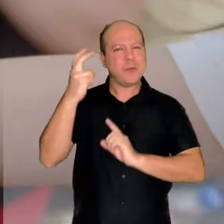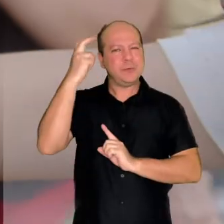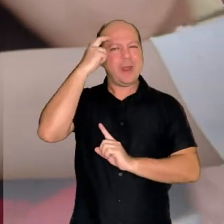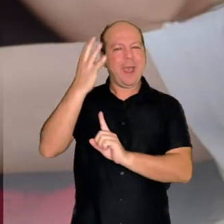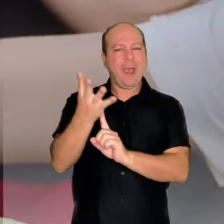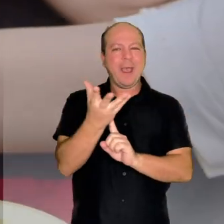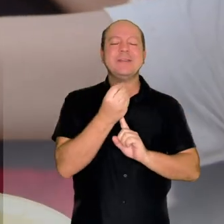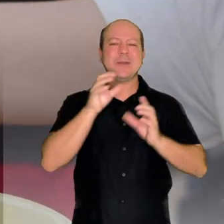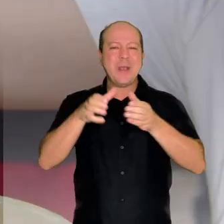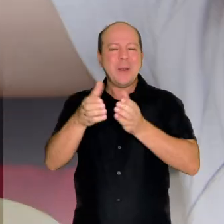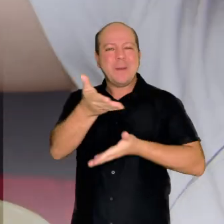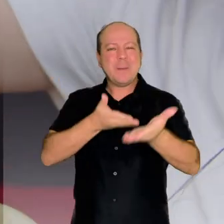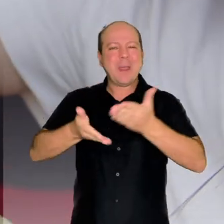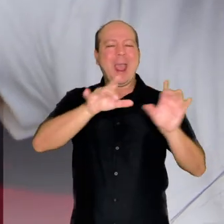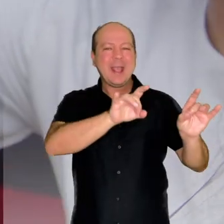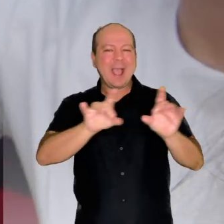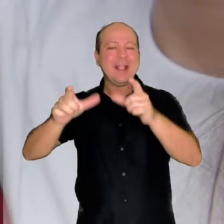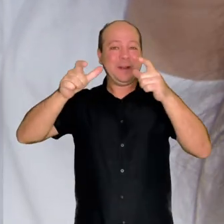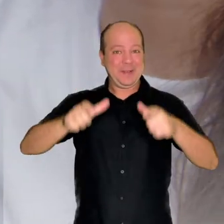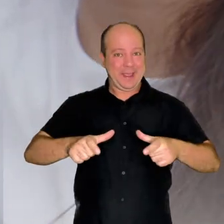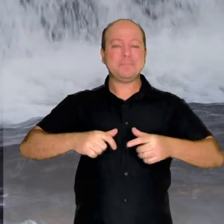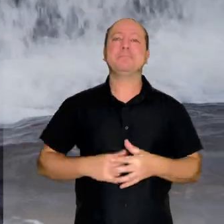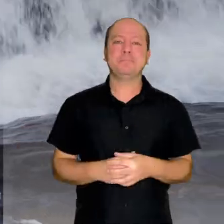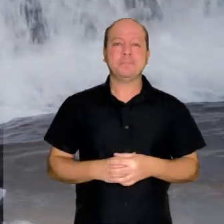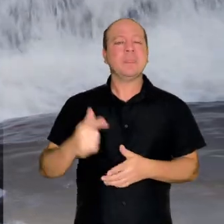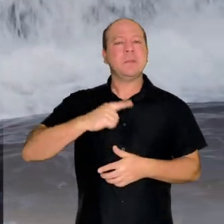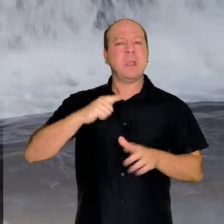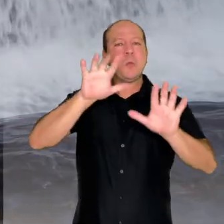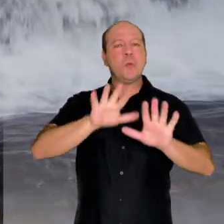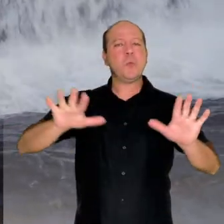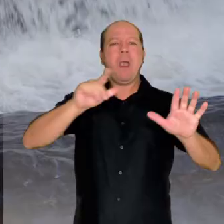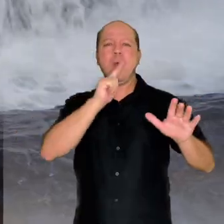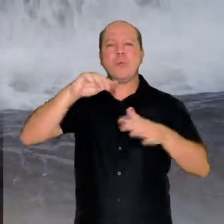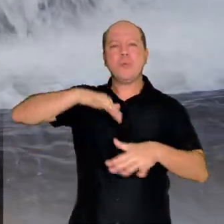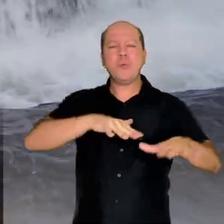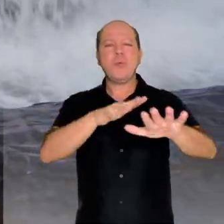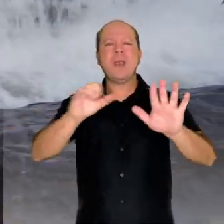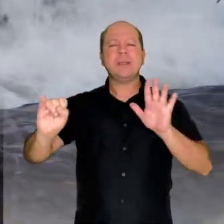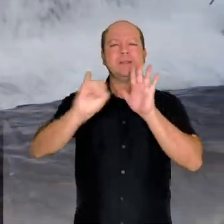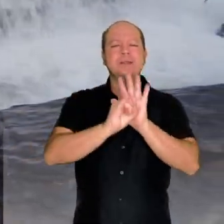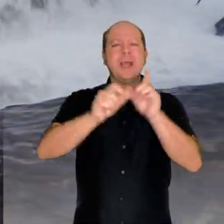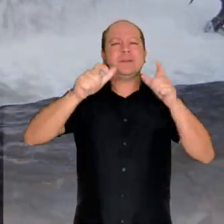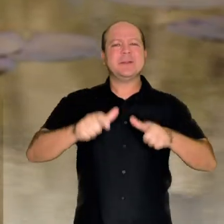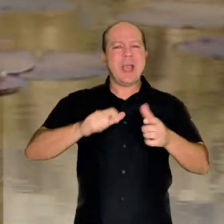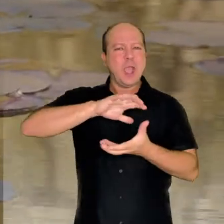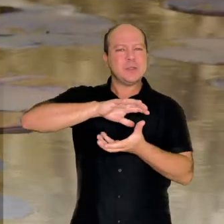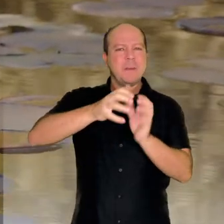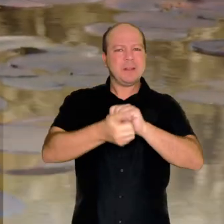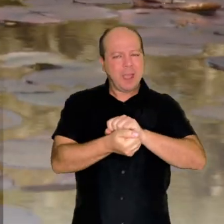culturais, artísticas e comunitárias de cada lugar. Aqui, paisagens aquáticas, identidade local